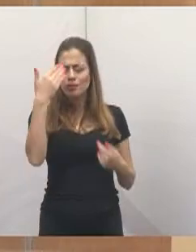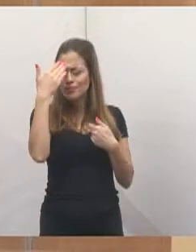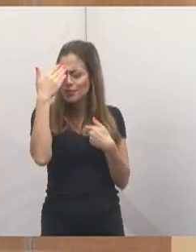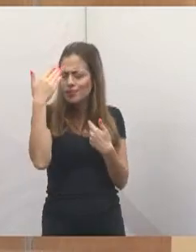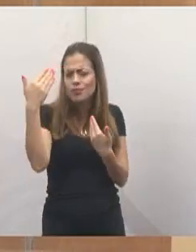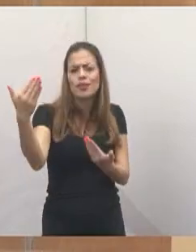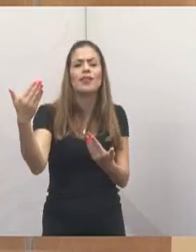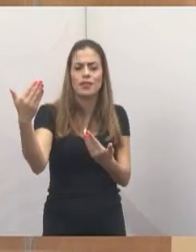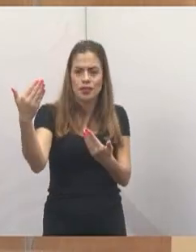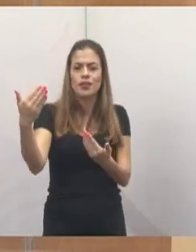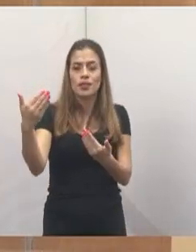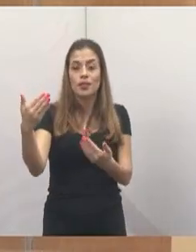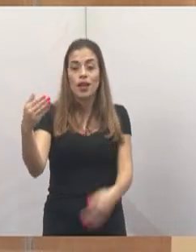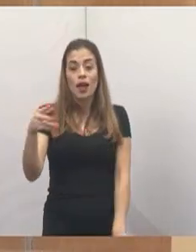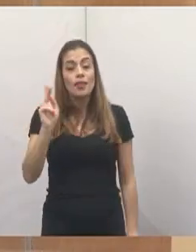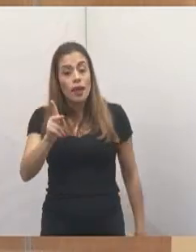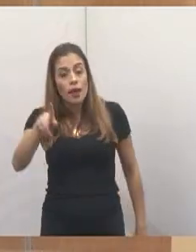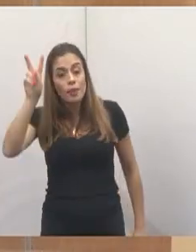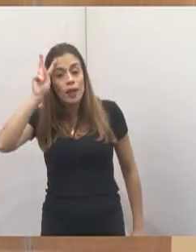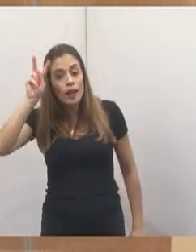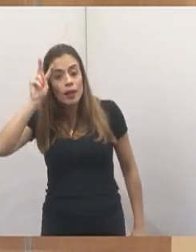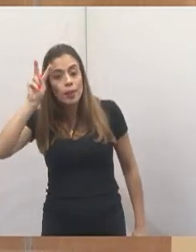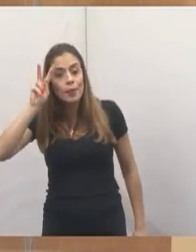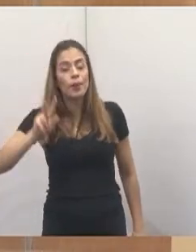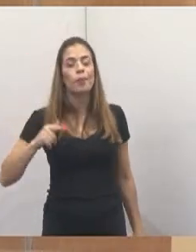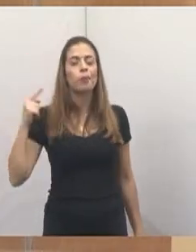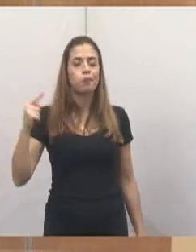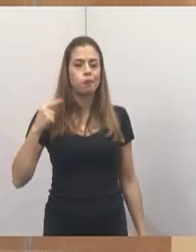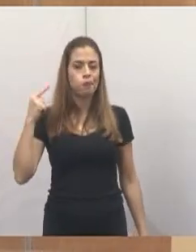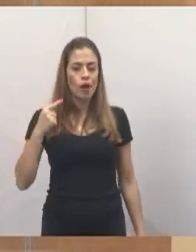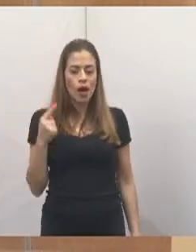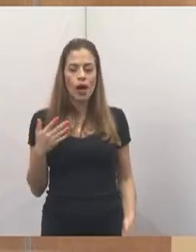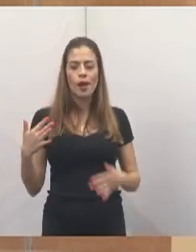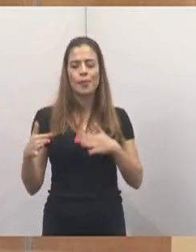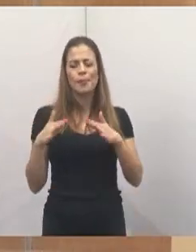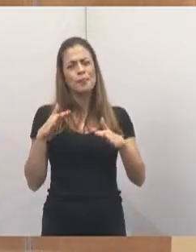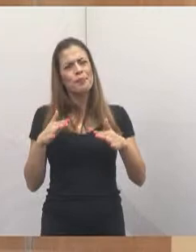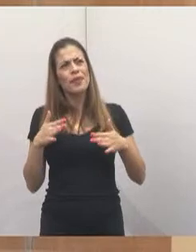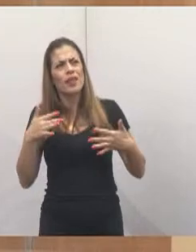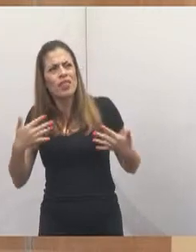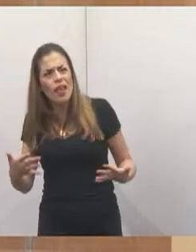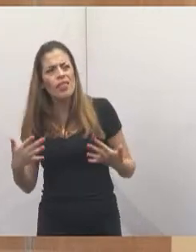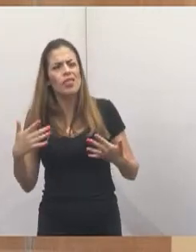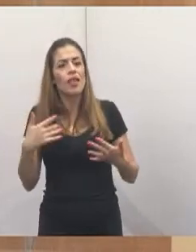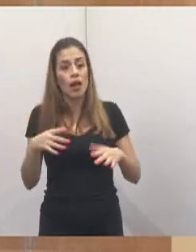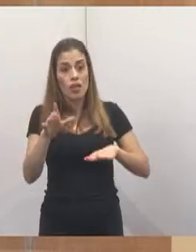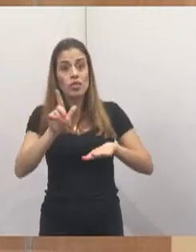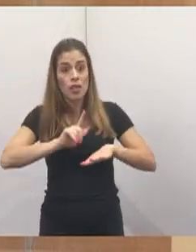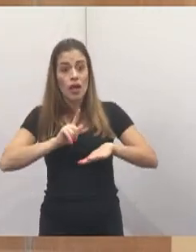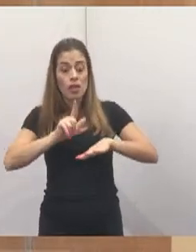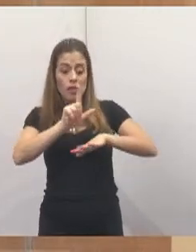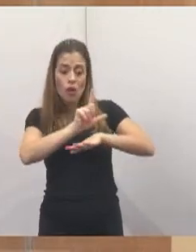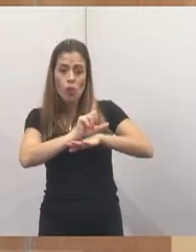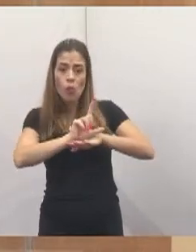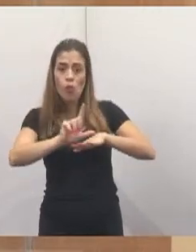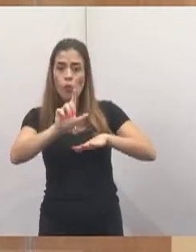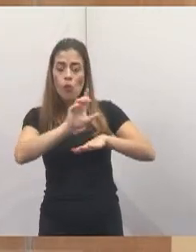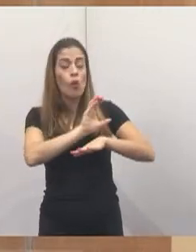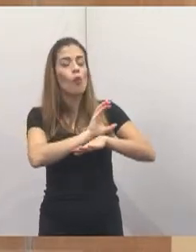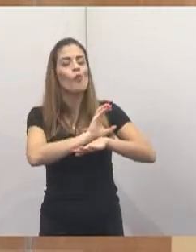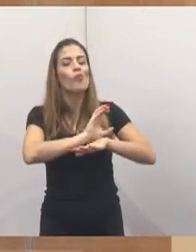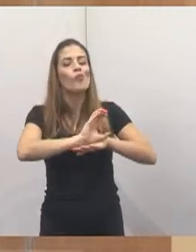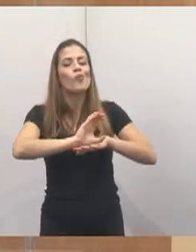gratificante, porque eu sempre lembro que a advocacia, apesar de estarmos na Constituição Federal como